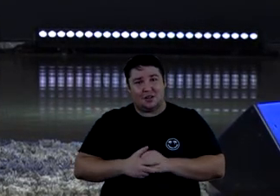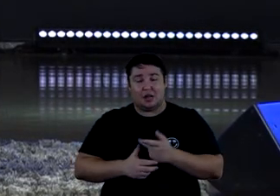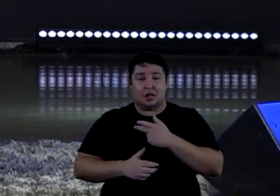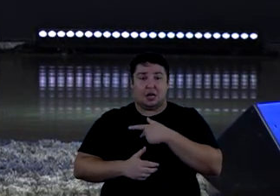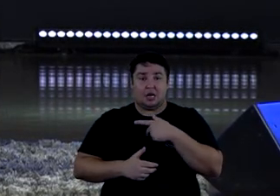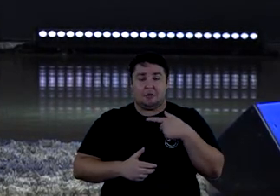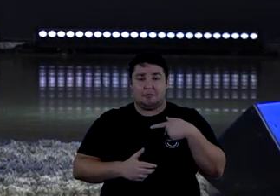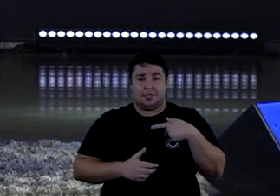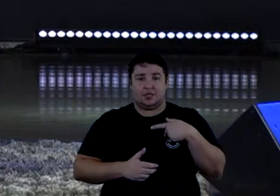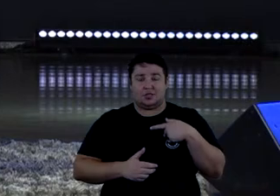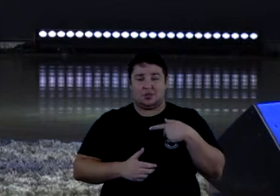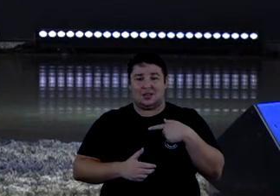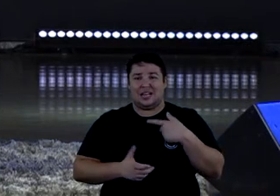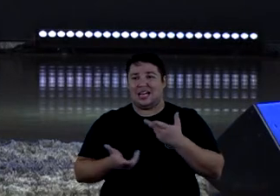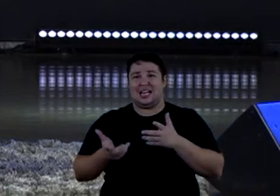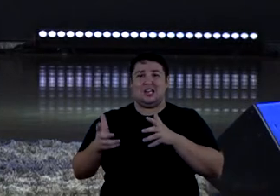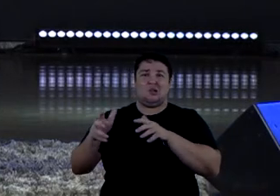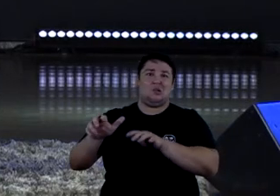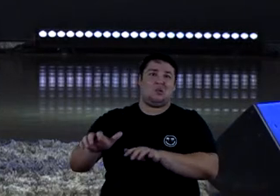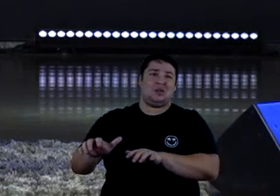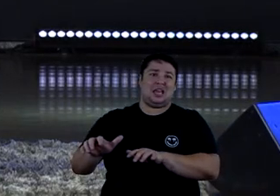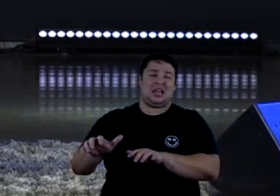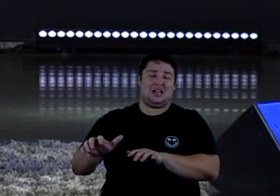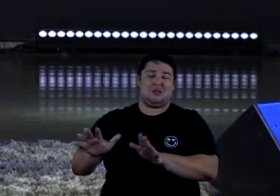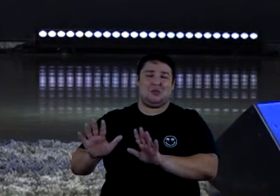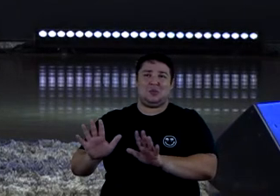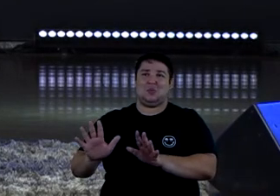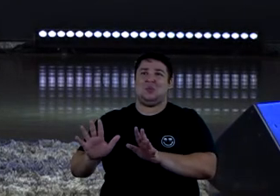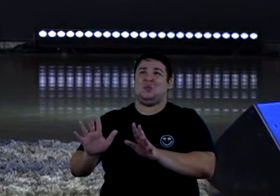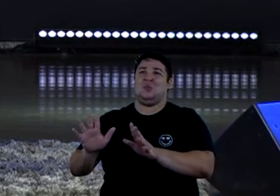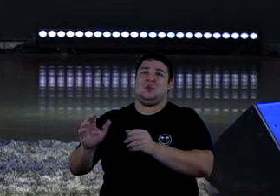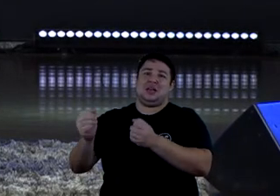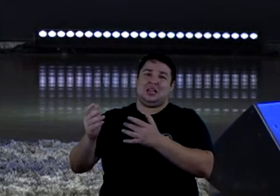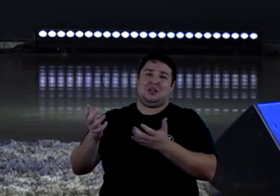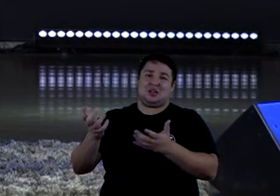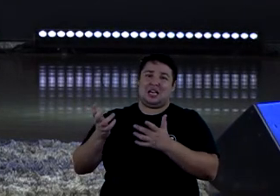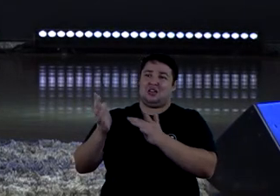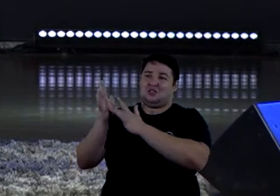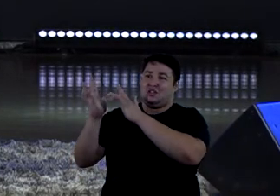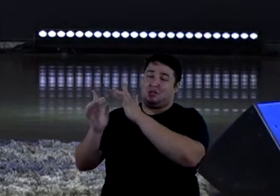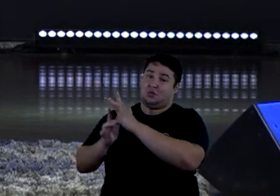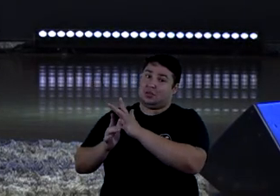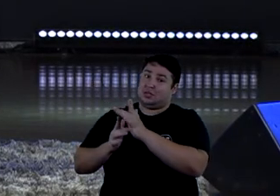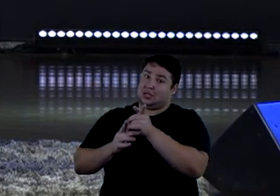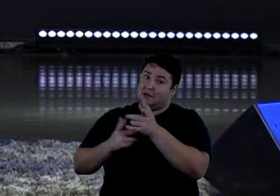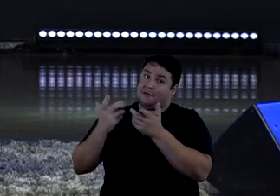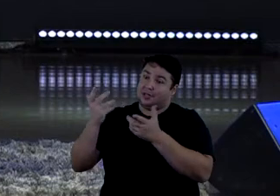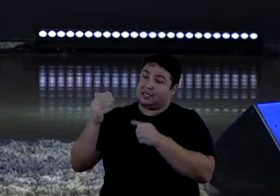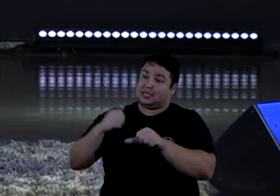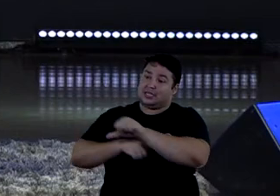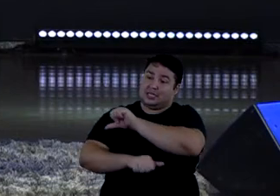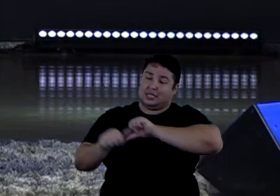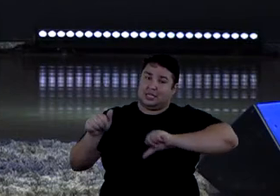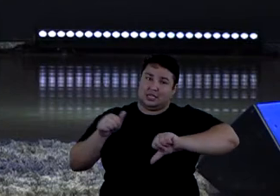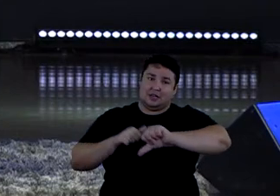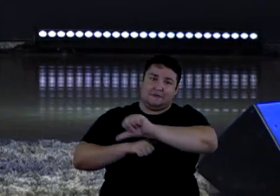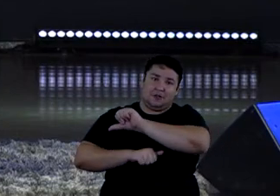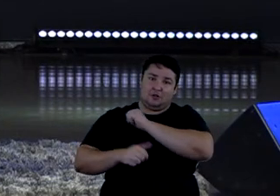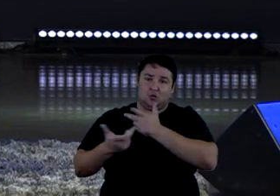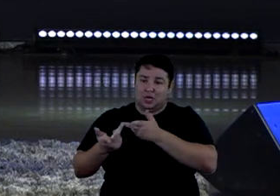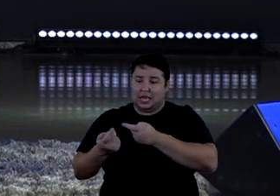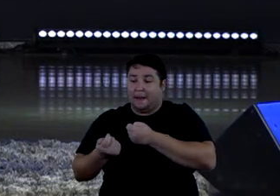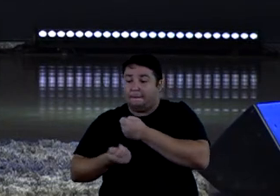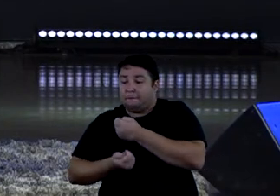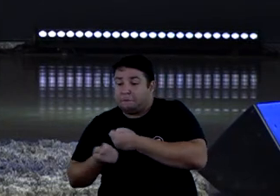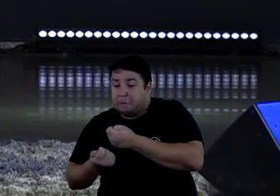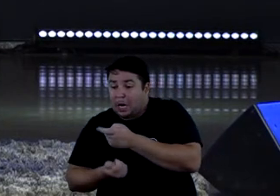Pastor, eu não quero recompensa, eu quero Jesus. Então você quer ser transformado. Você não quer ser